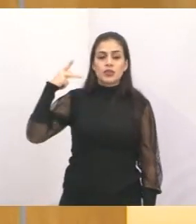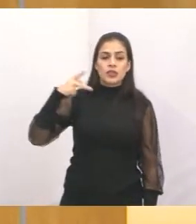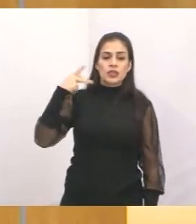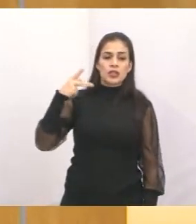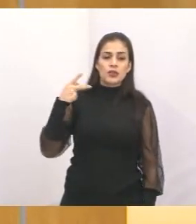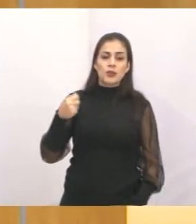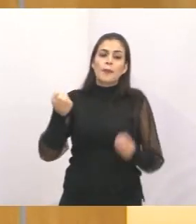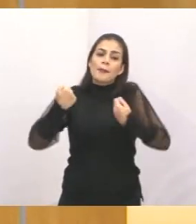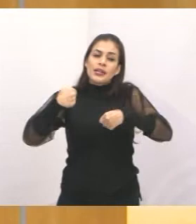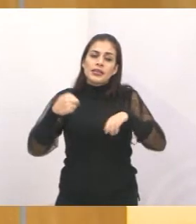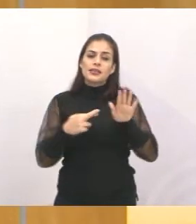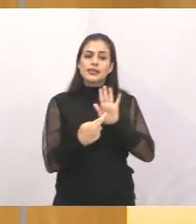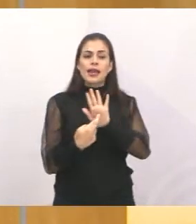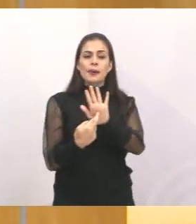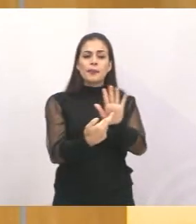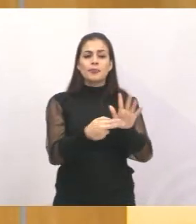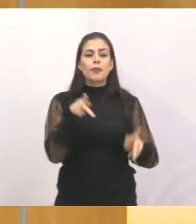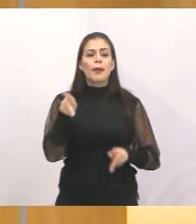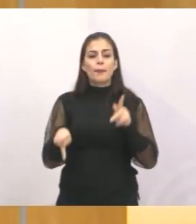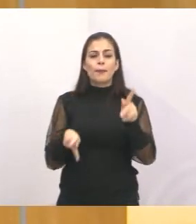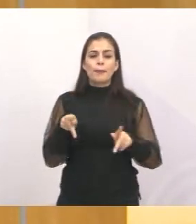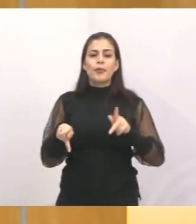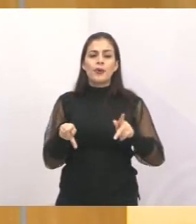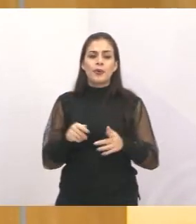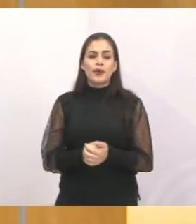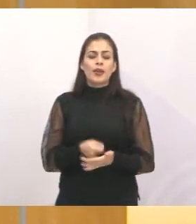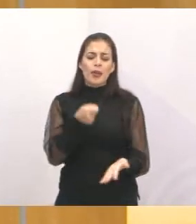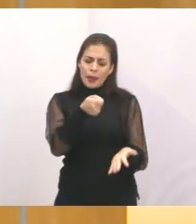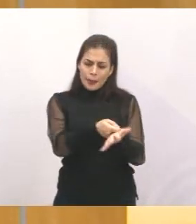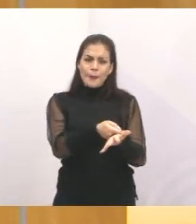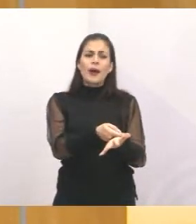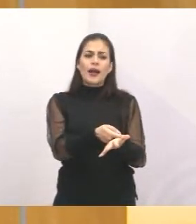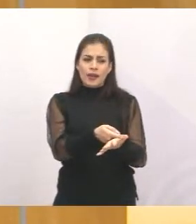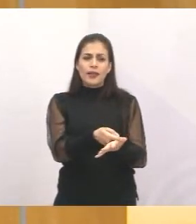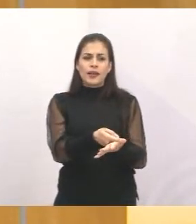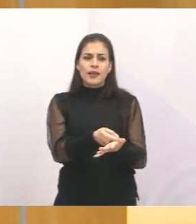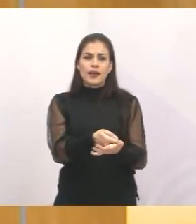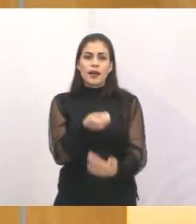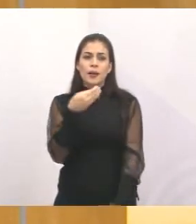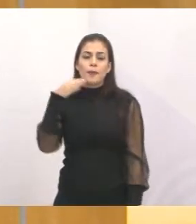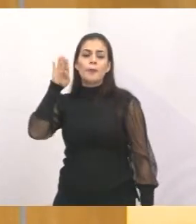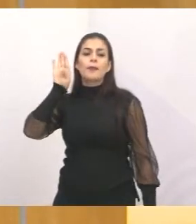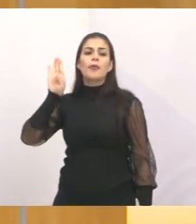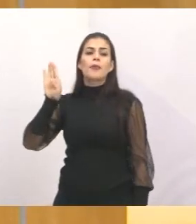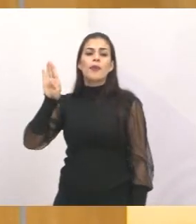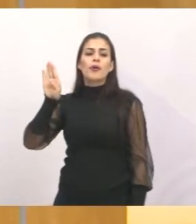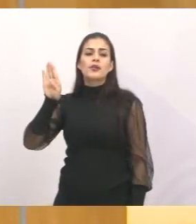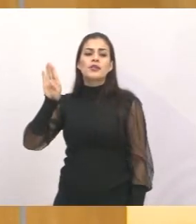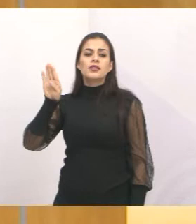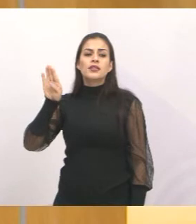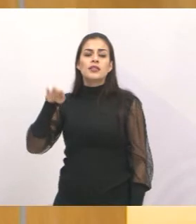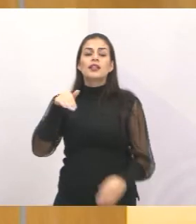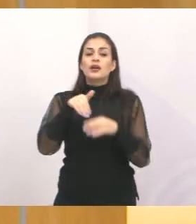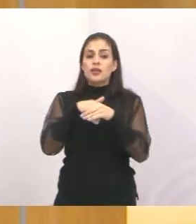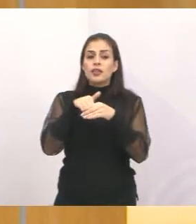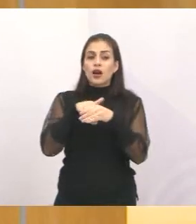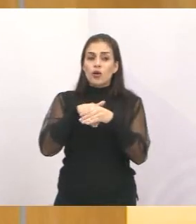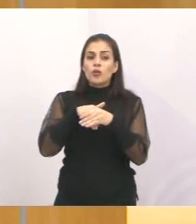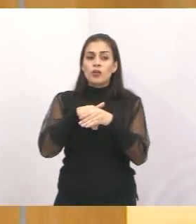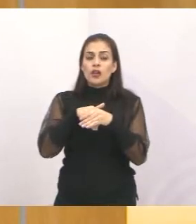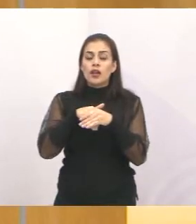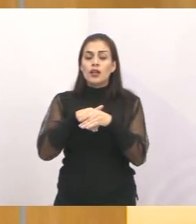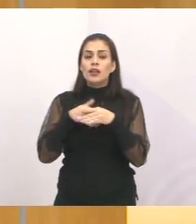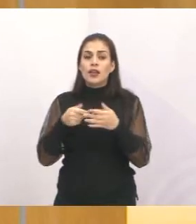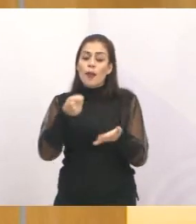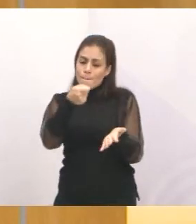população de modo a exigir, não é? Que aquela proposta vencedora nas urnas seja cumprida.